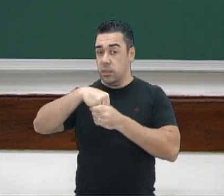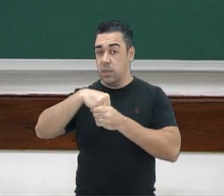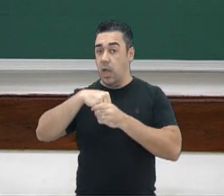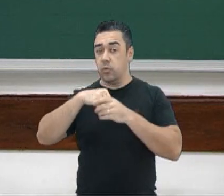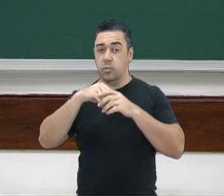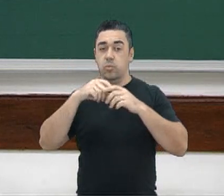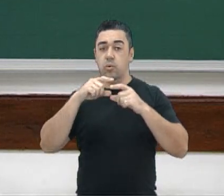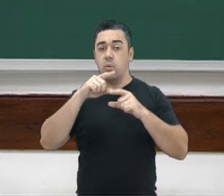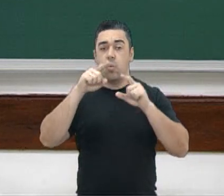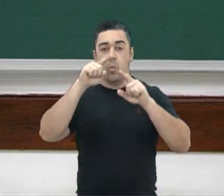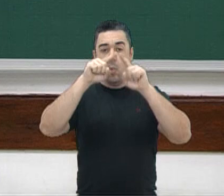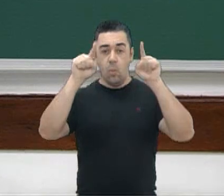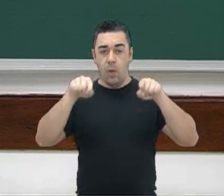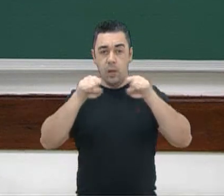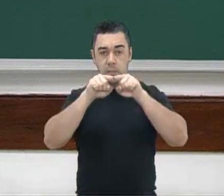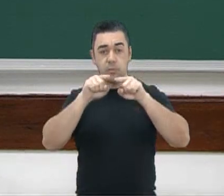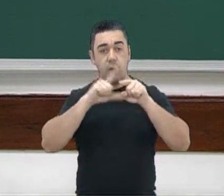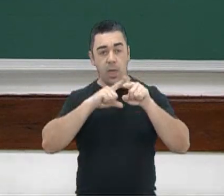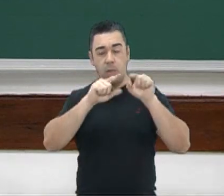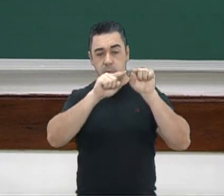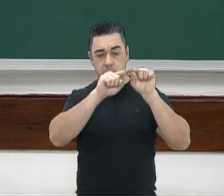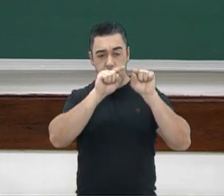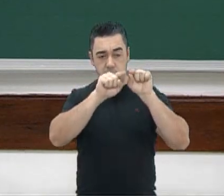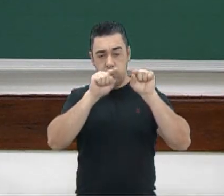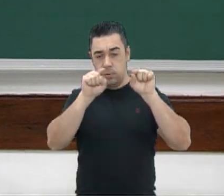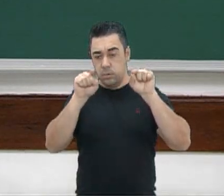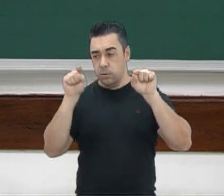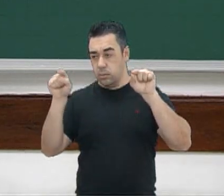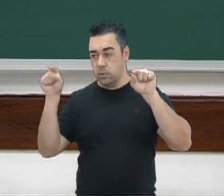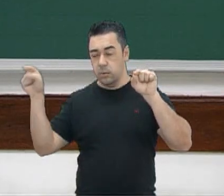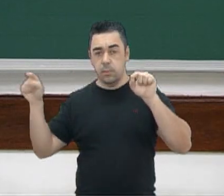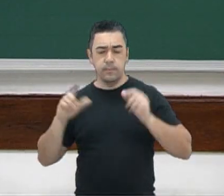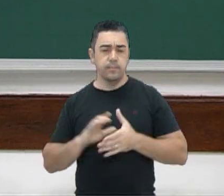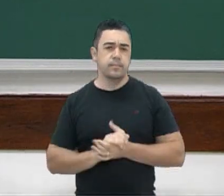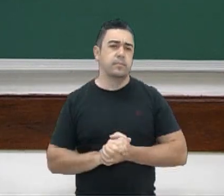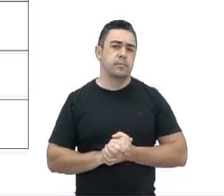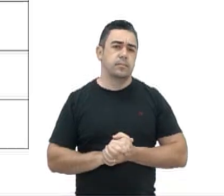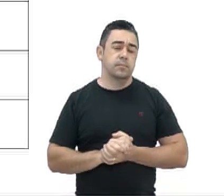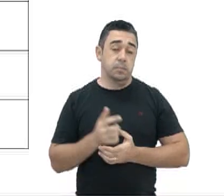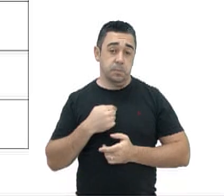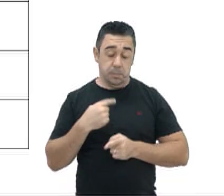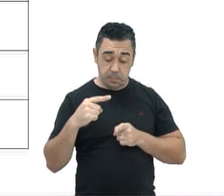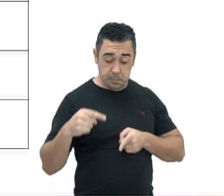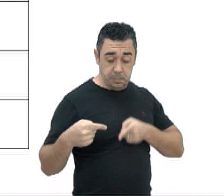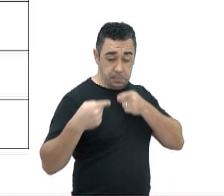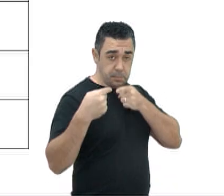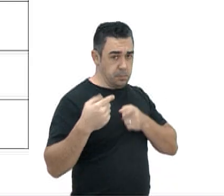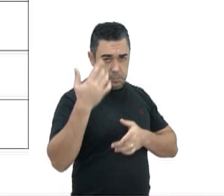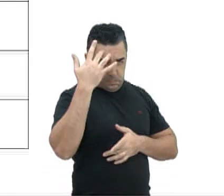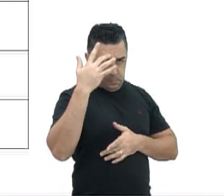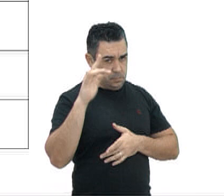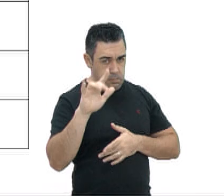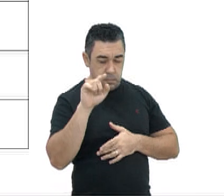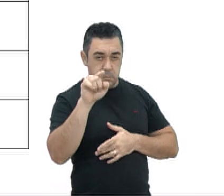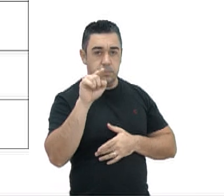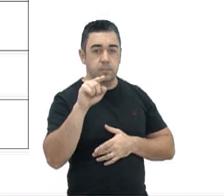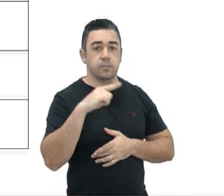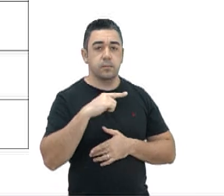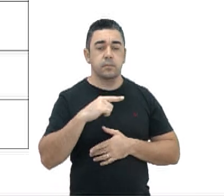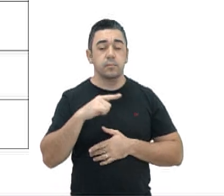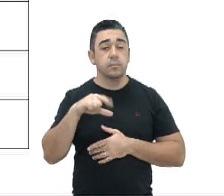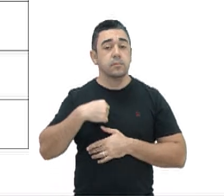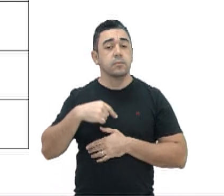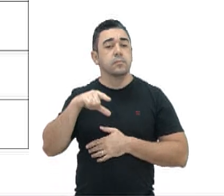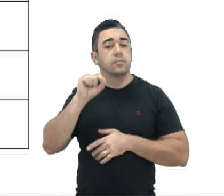estão dispostas sobre as linhas. E o adversário, sem ver a disposição das embarcações